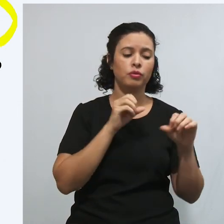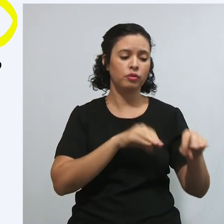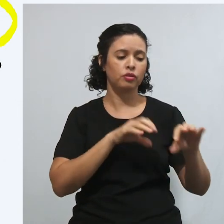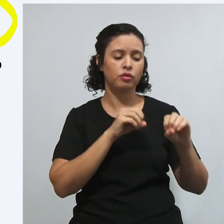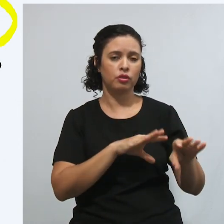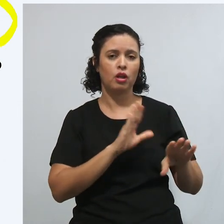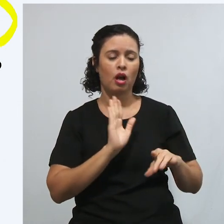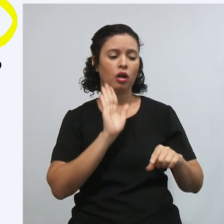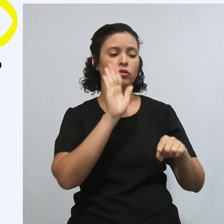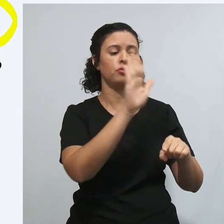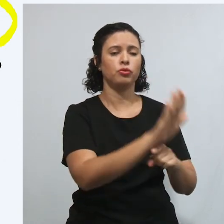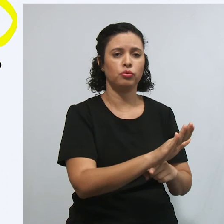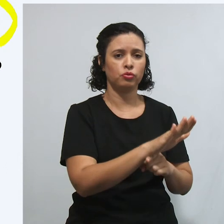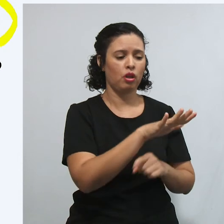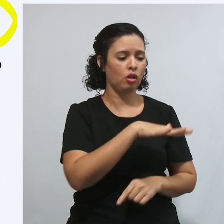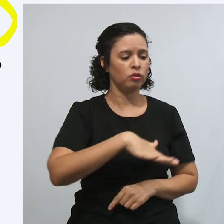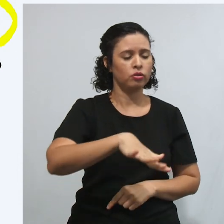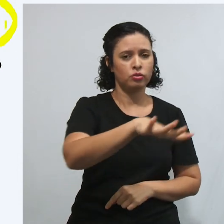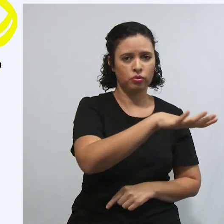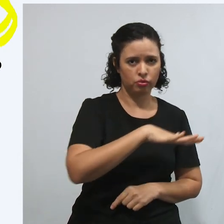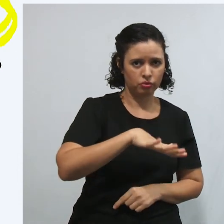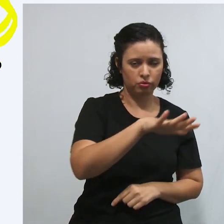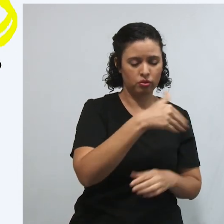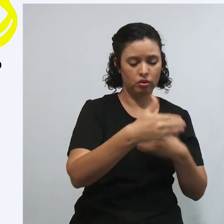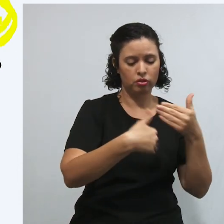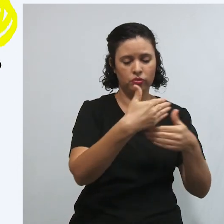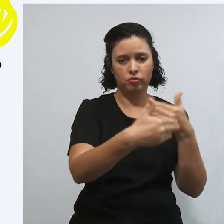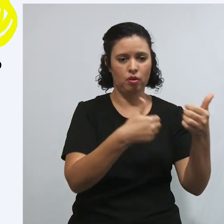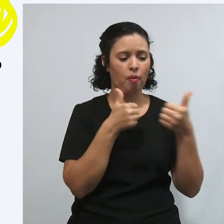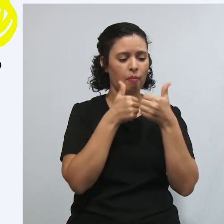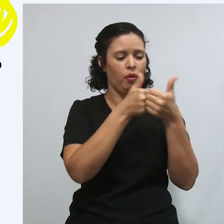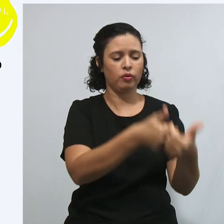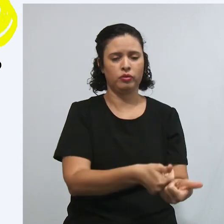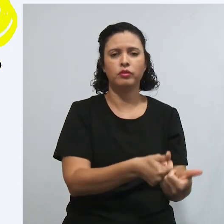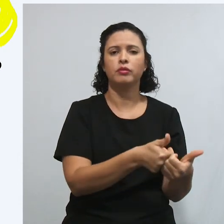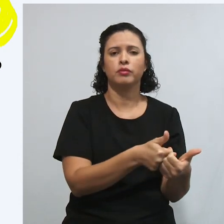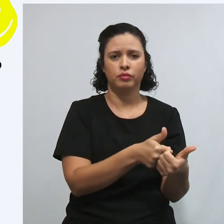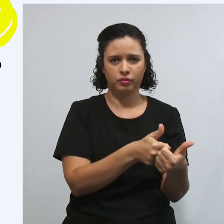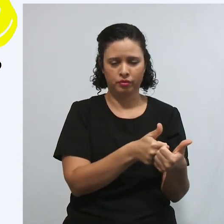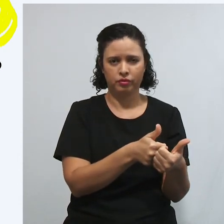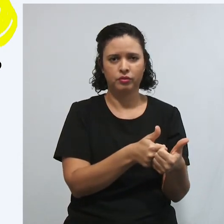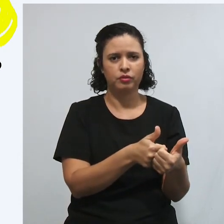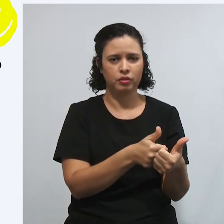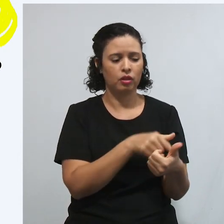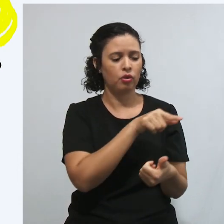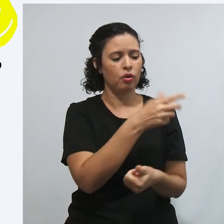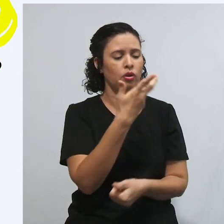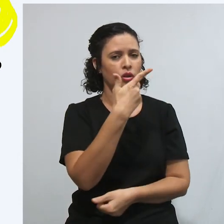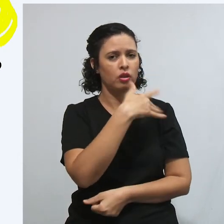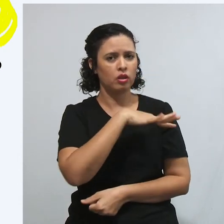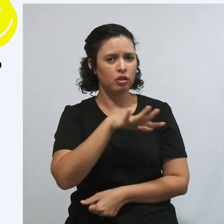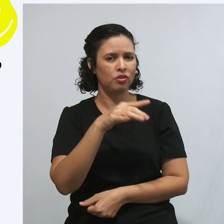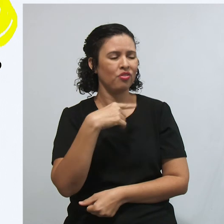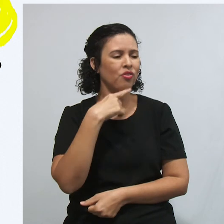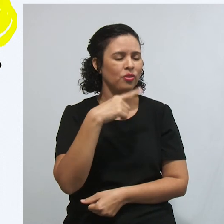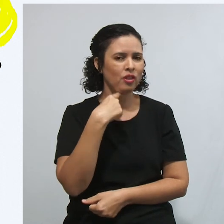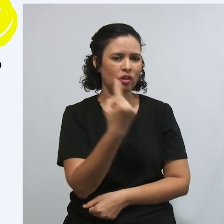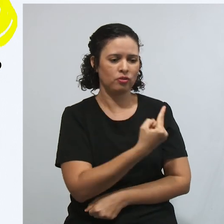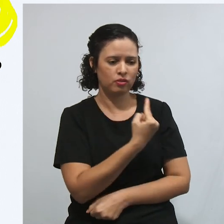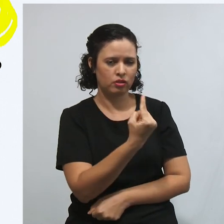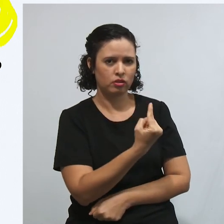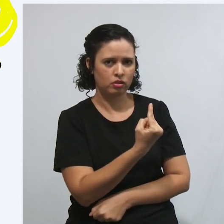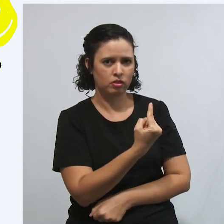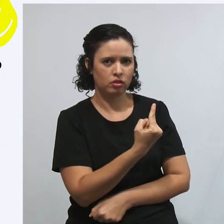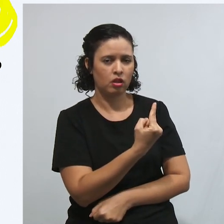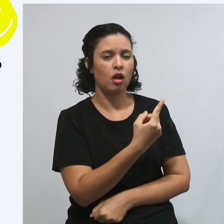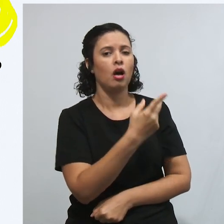incide na zona de desenvolvimento proximal, ou seja, aquilo que o aluno não é capaz de fazer sozinho, mas que com a ajuda de um